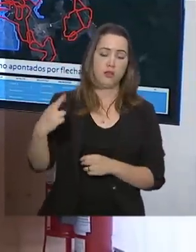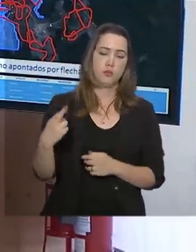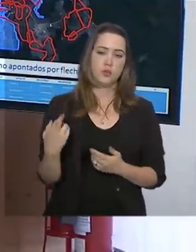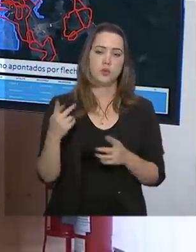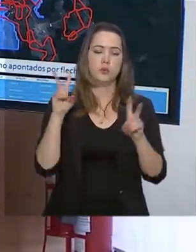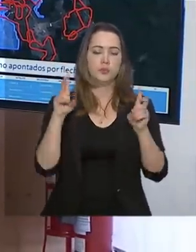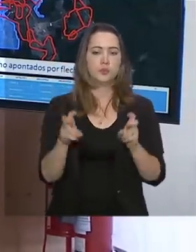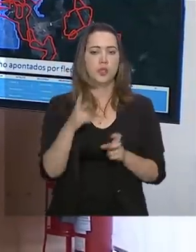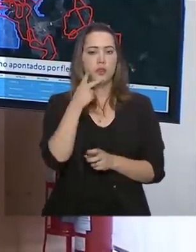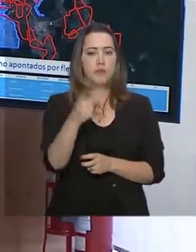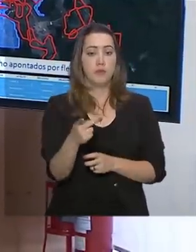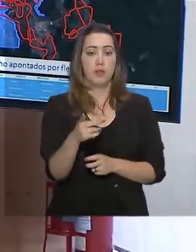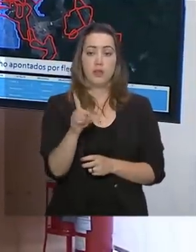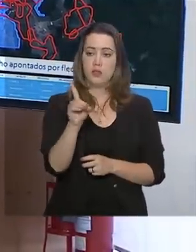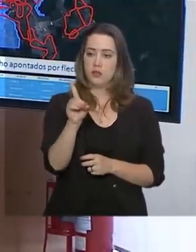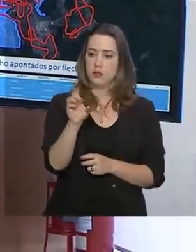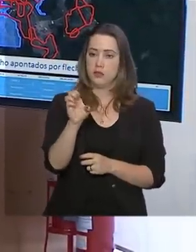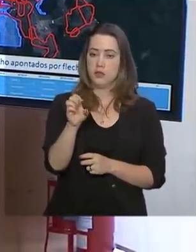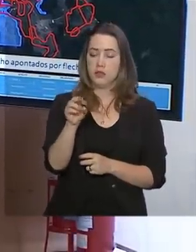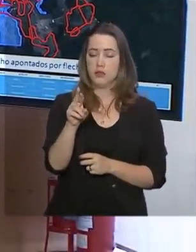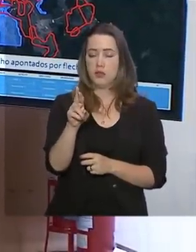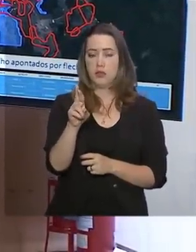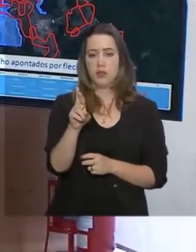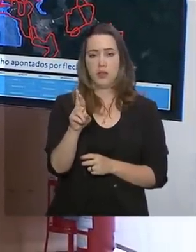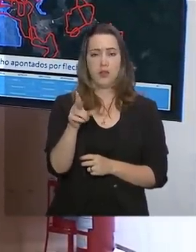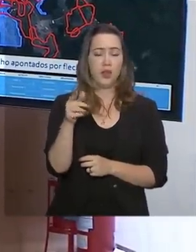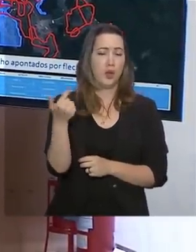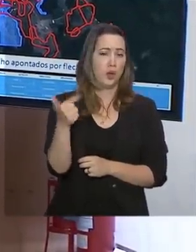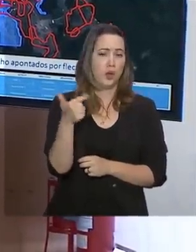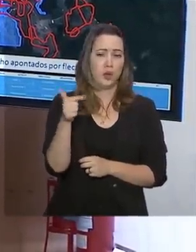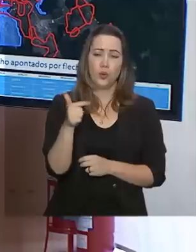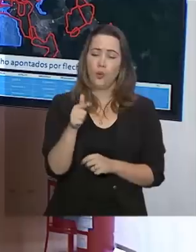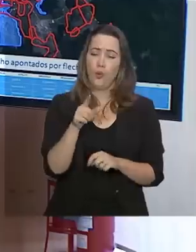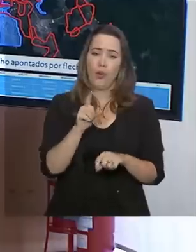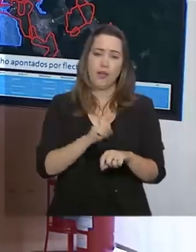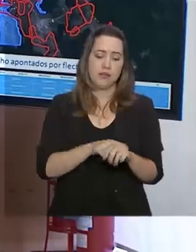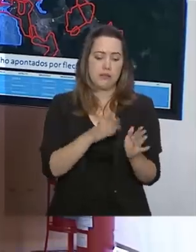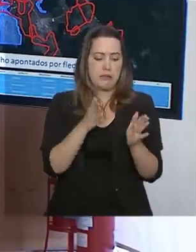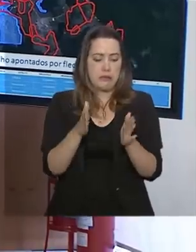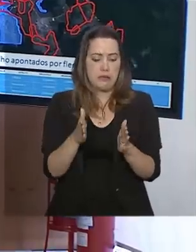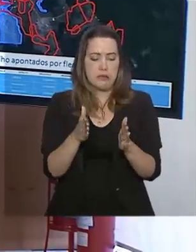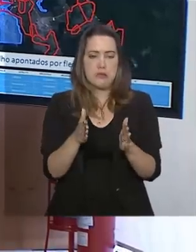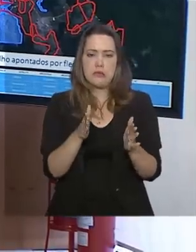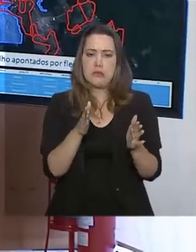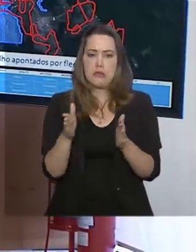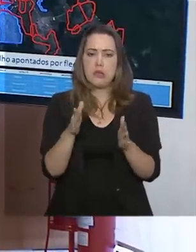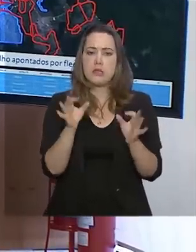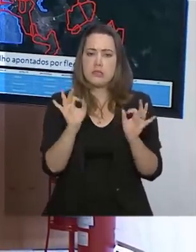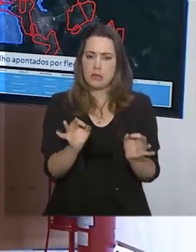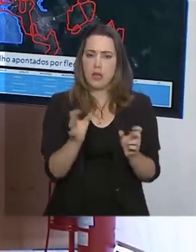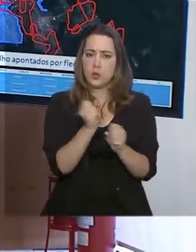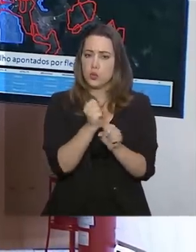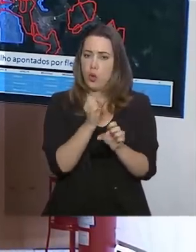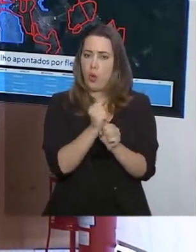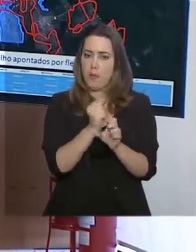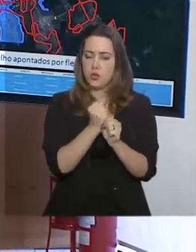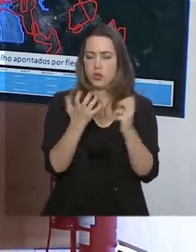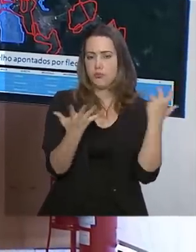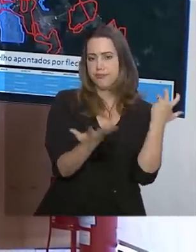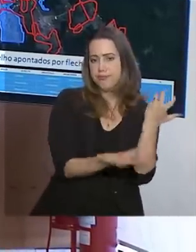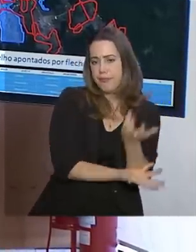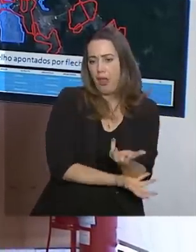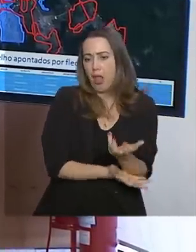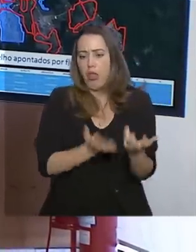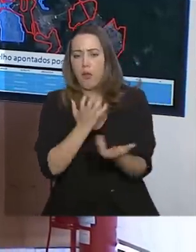assunto quer dizer que o de ter como comprovado aqui não é medida de desmatamento como nós vimos aqui o